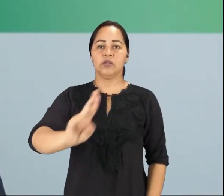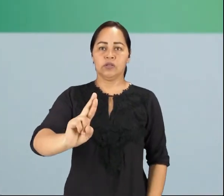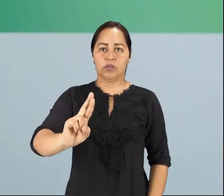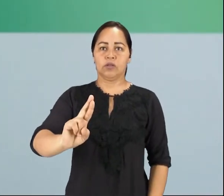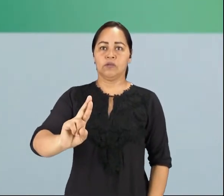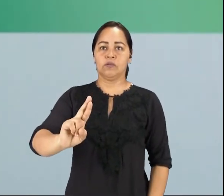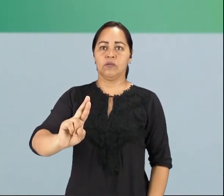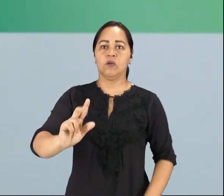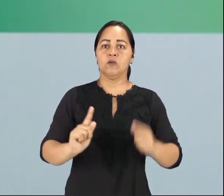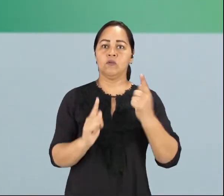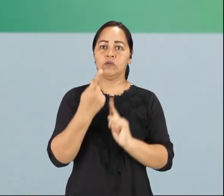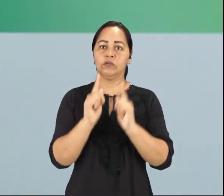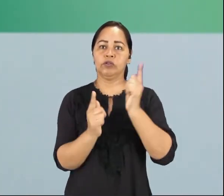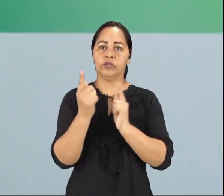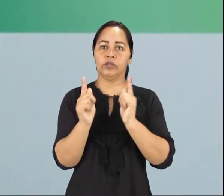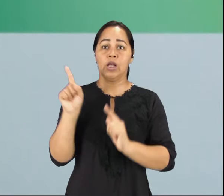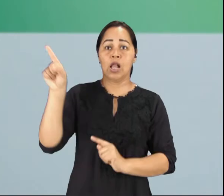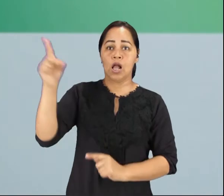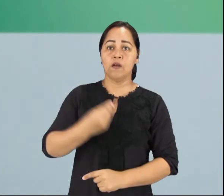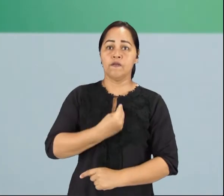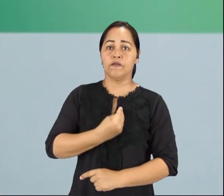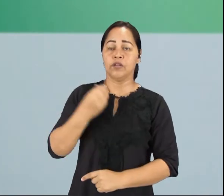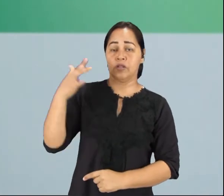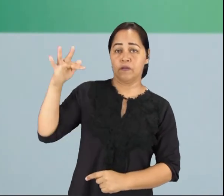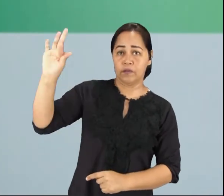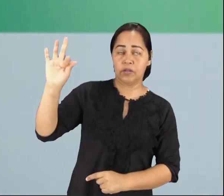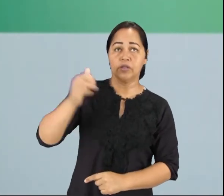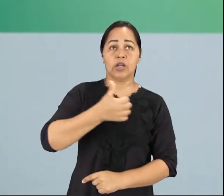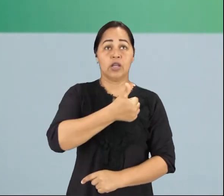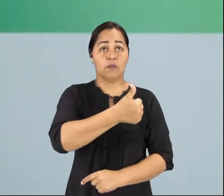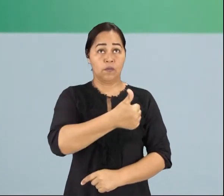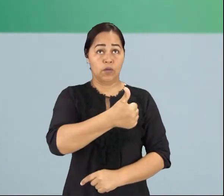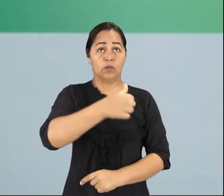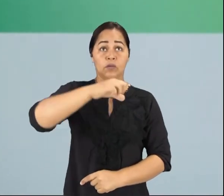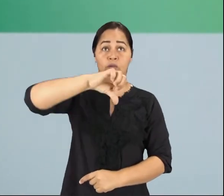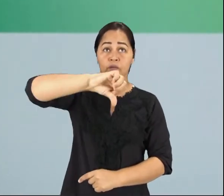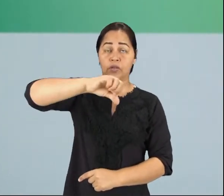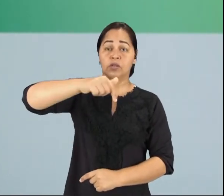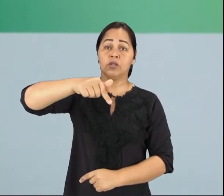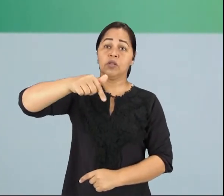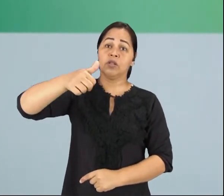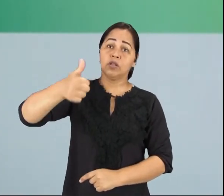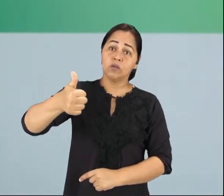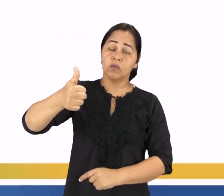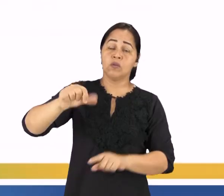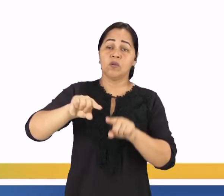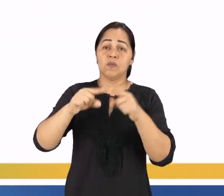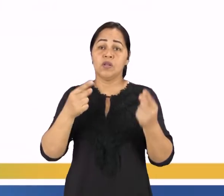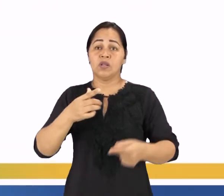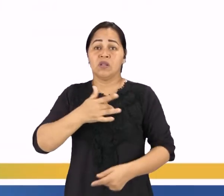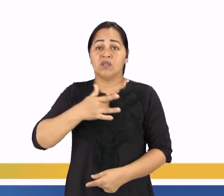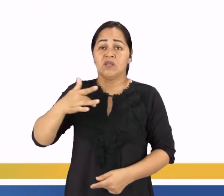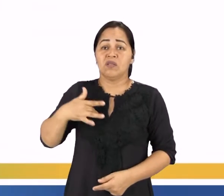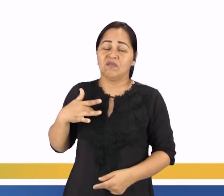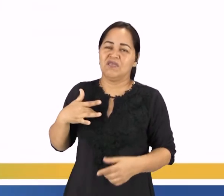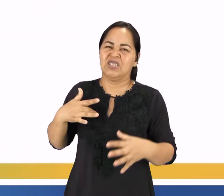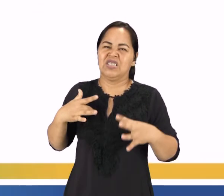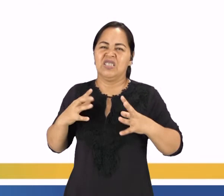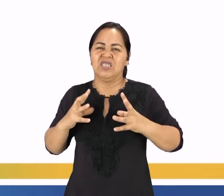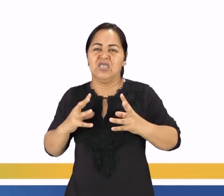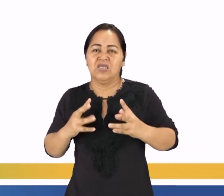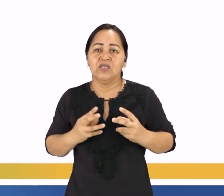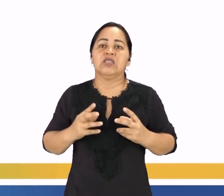Bom, a partir de 1971, no entanto, a saúde de Neruda se deteriora. Obrigado a sofrer